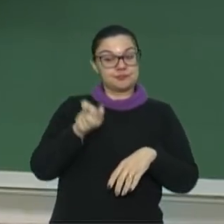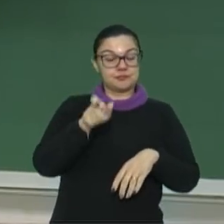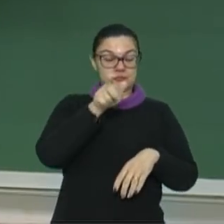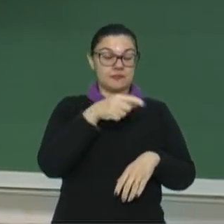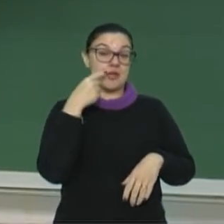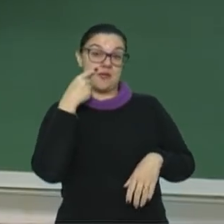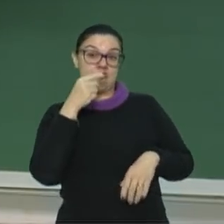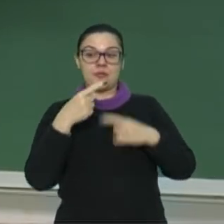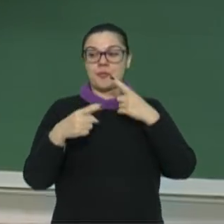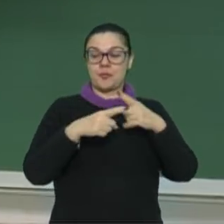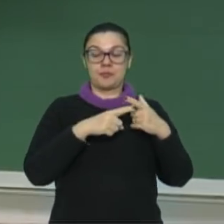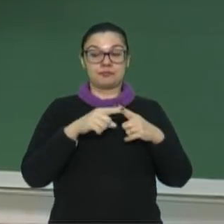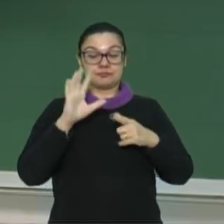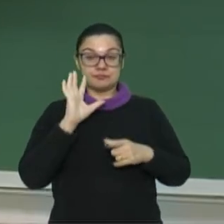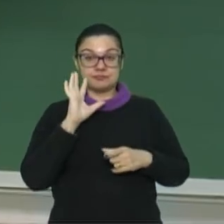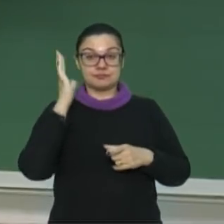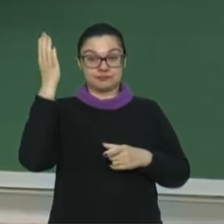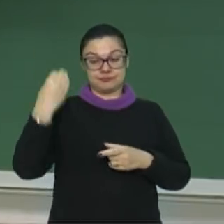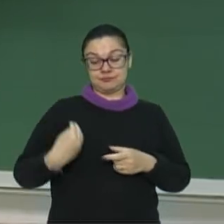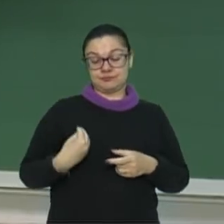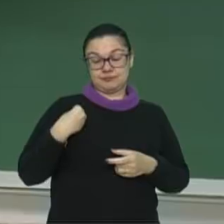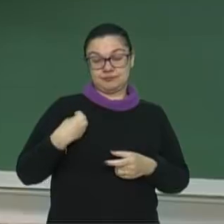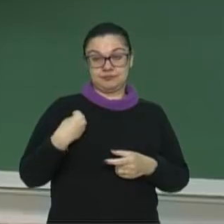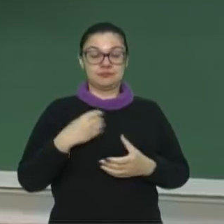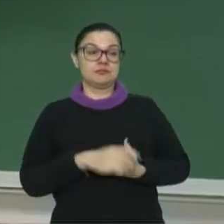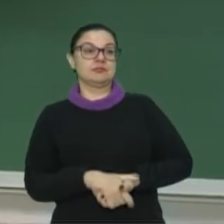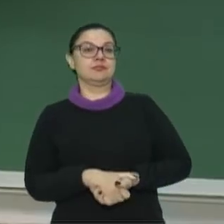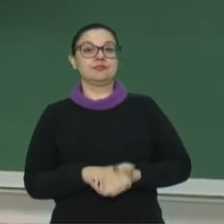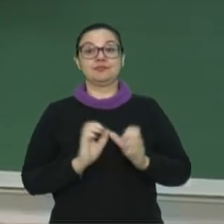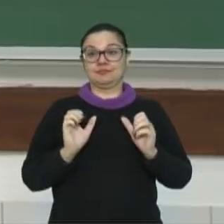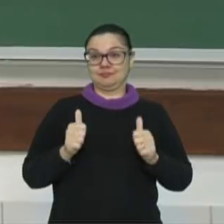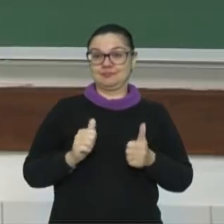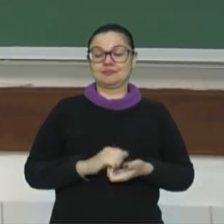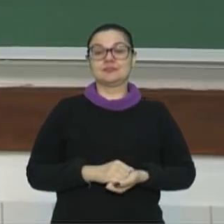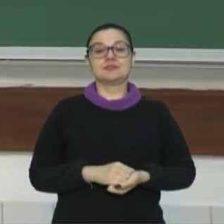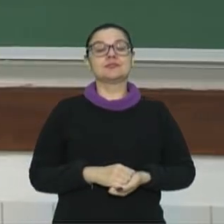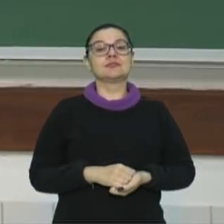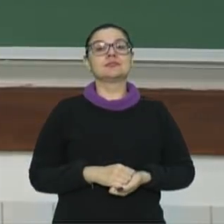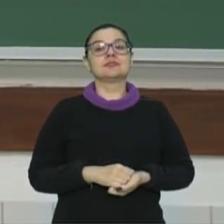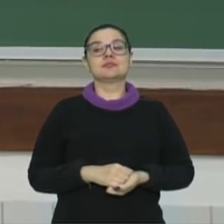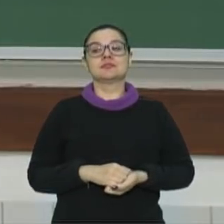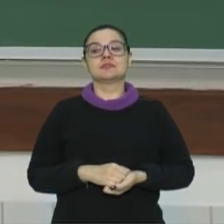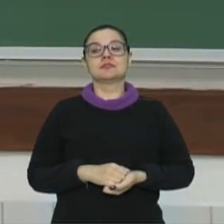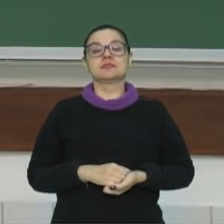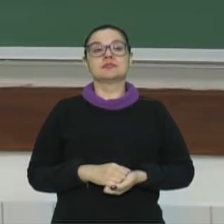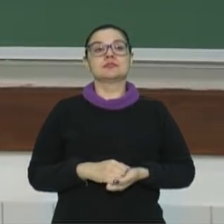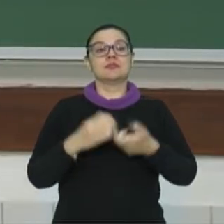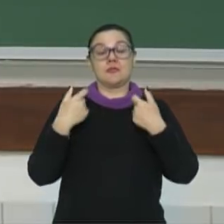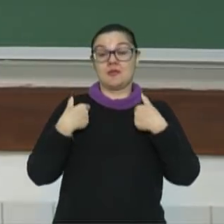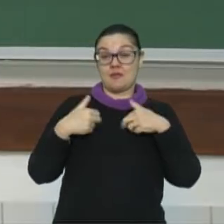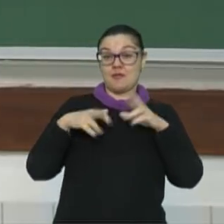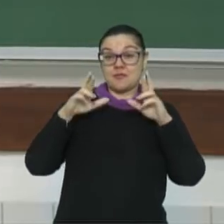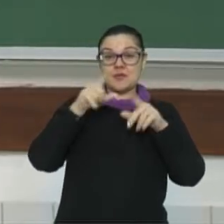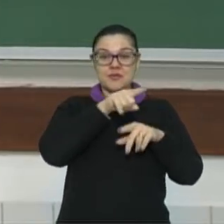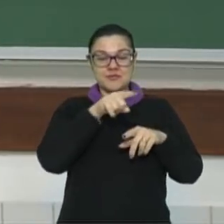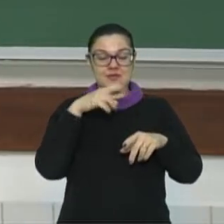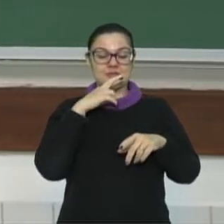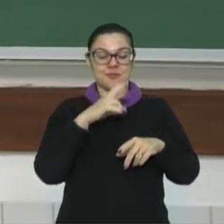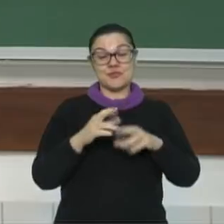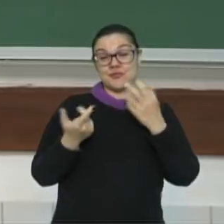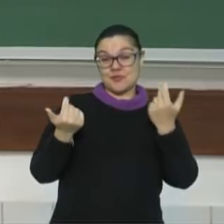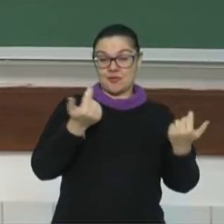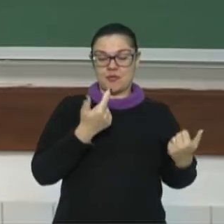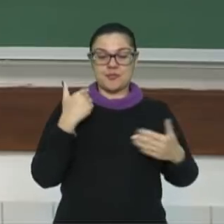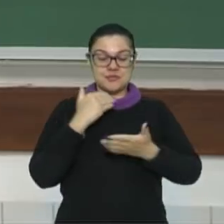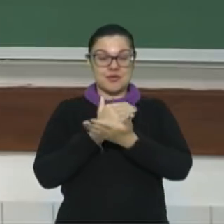por que isso acontece na nossa reportagem de hoje, tá bom? Bom, eu espero que você tenha respondido algumas coisas aí para você